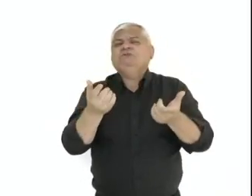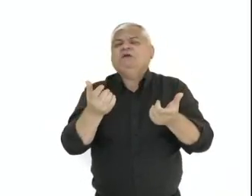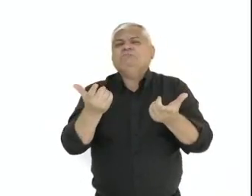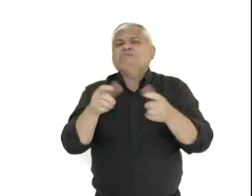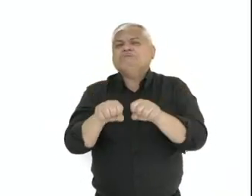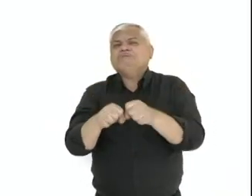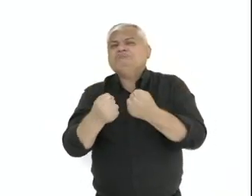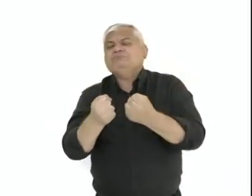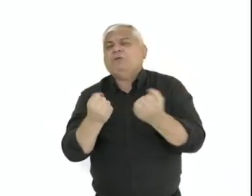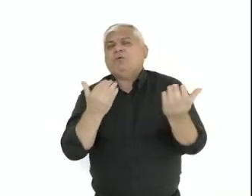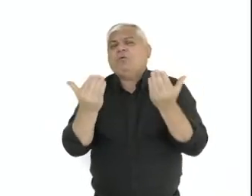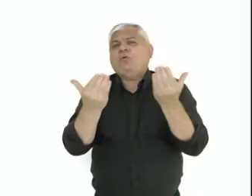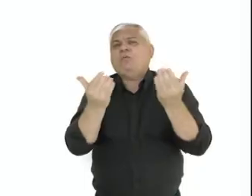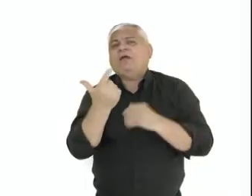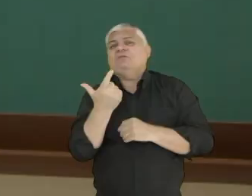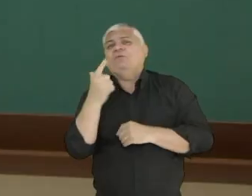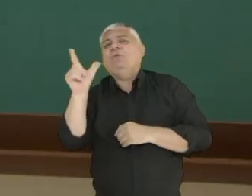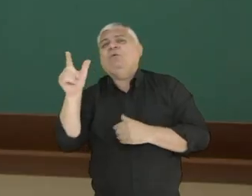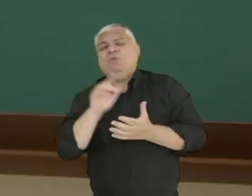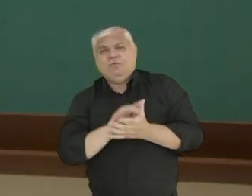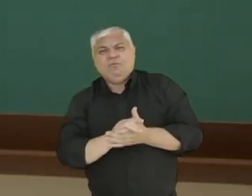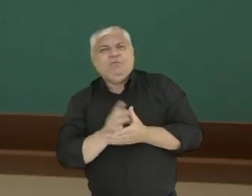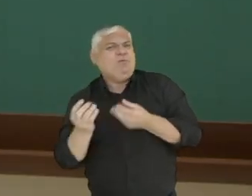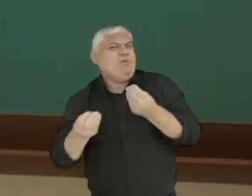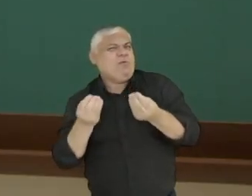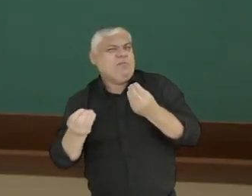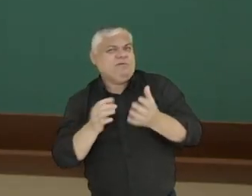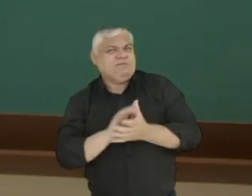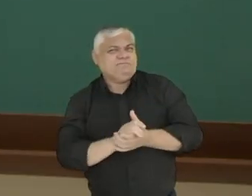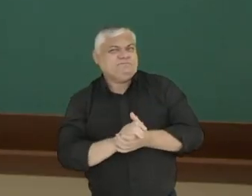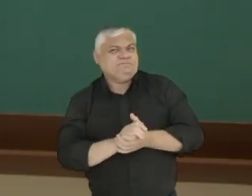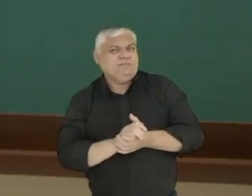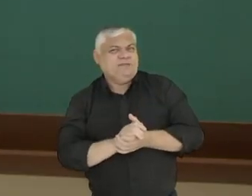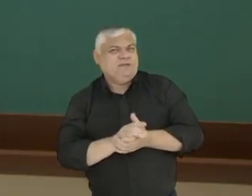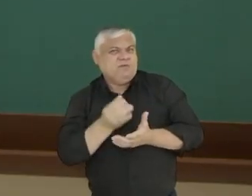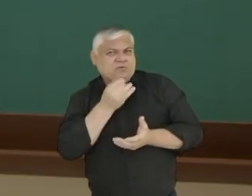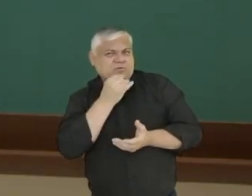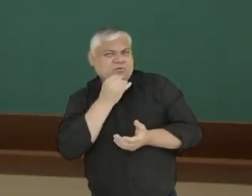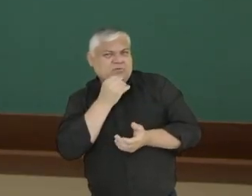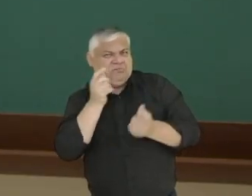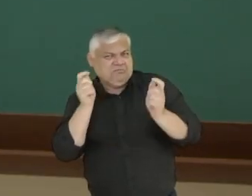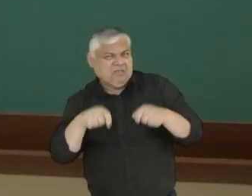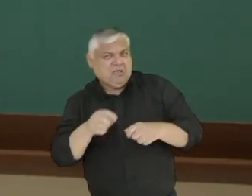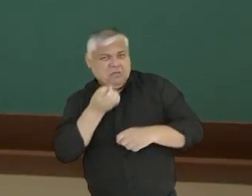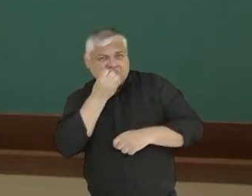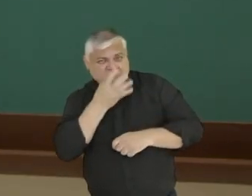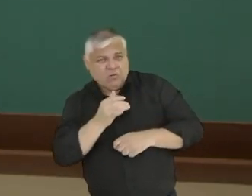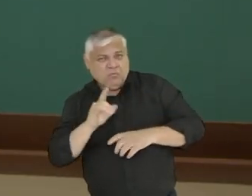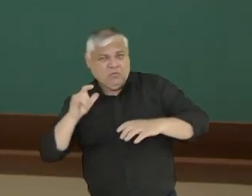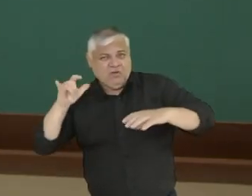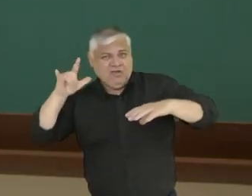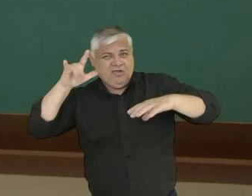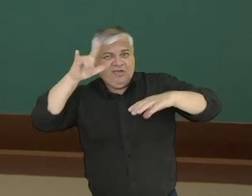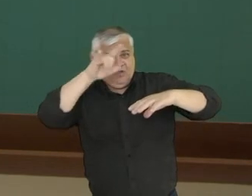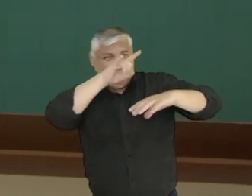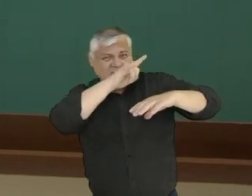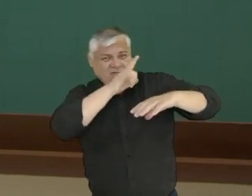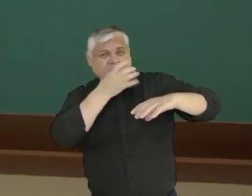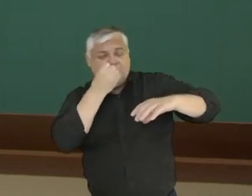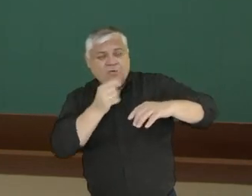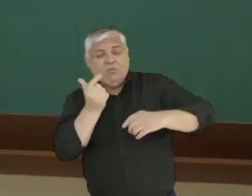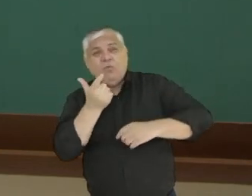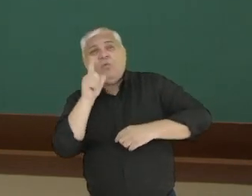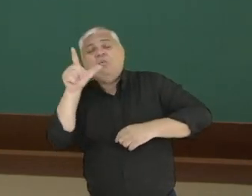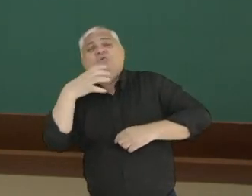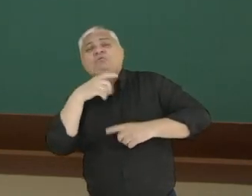comparada a outras formas de sensoriamento remoto? Então, qual que é a desvantagem da utilização de drones quando comparado a outras formas